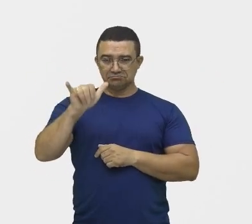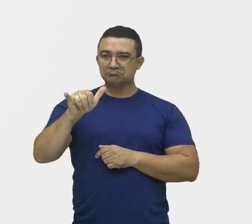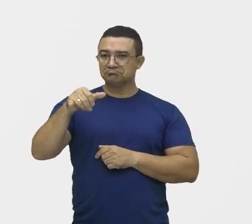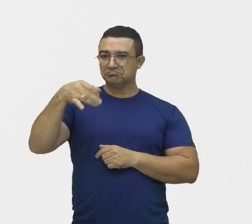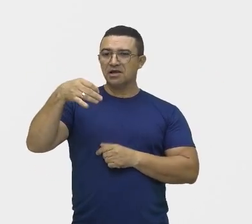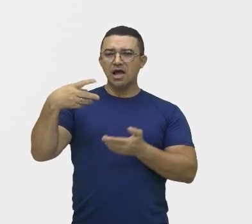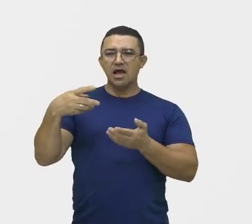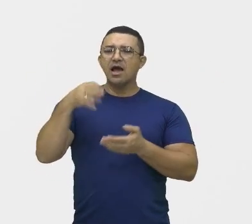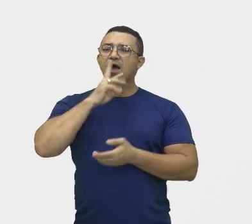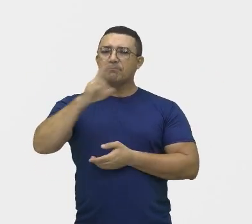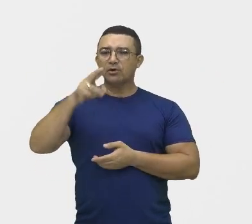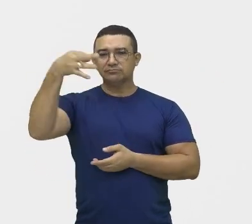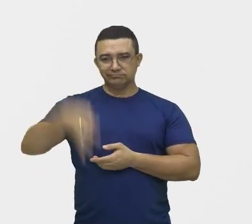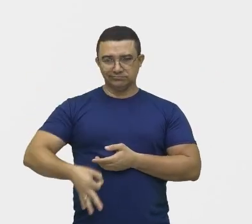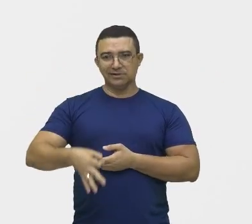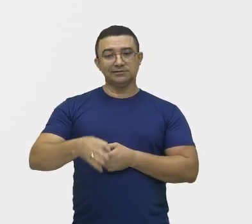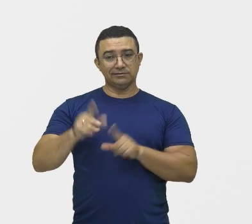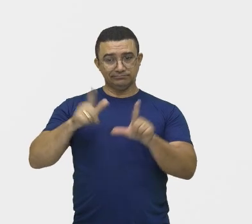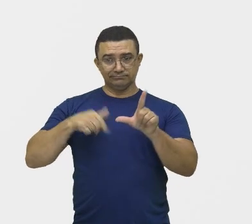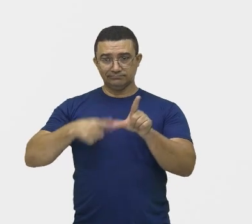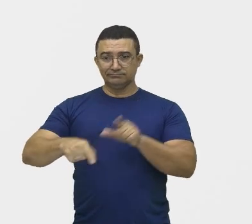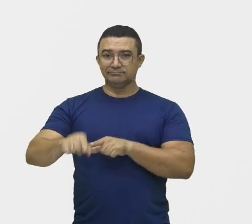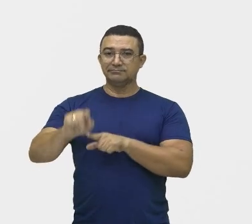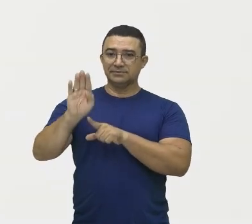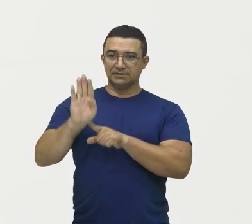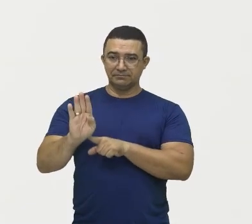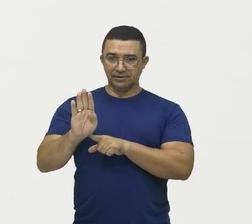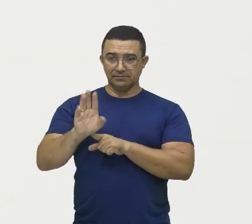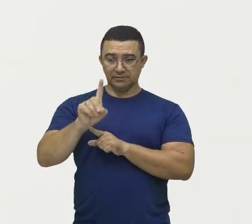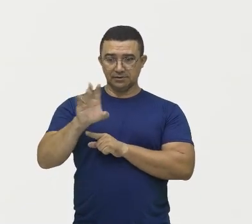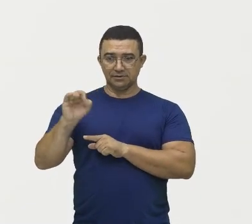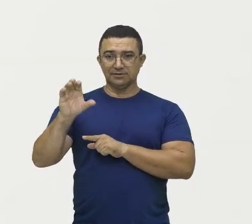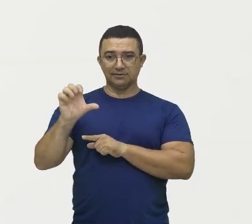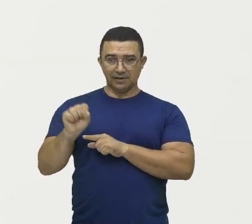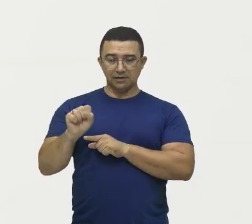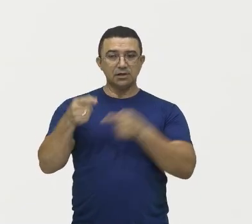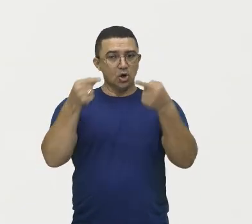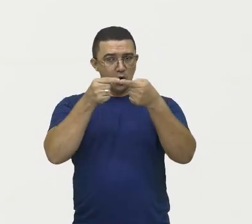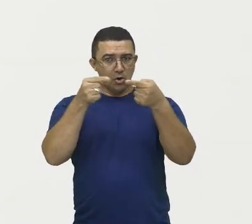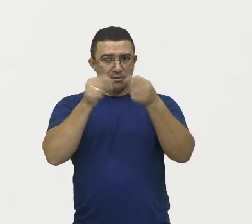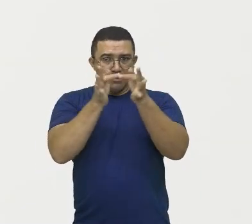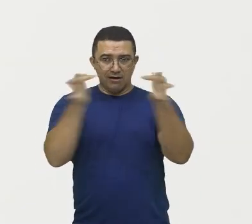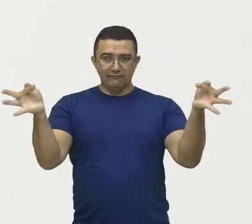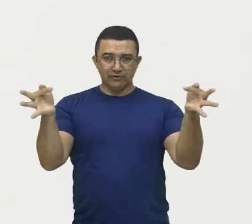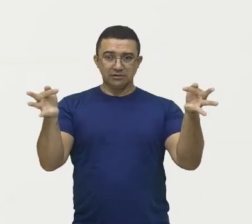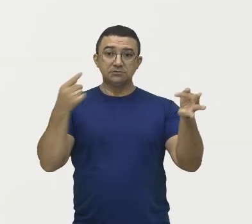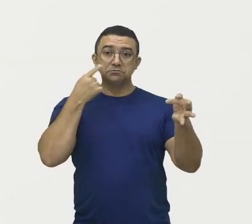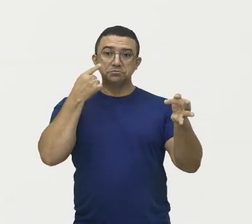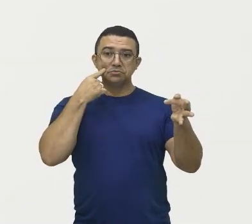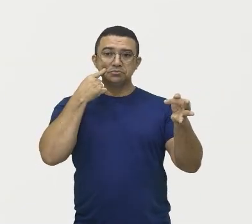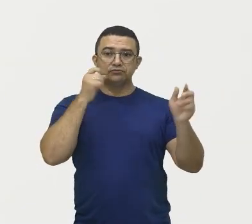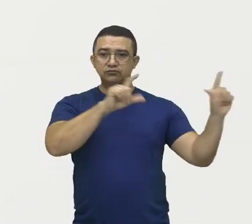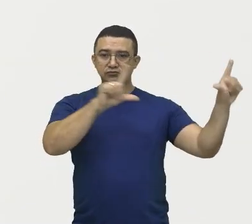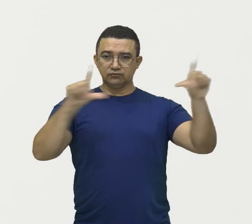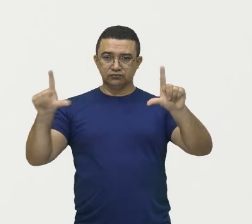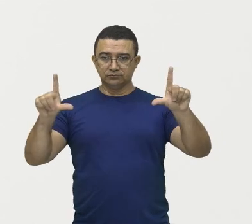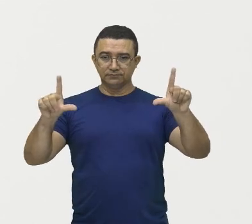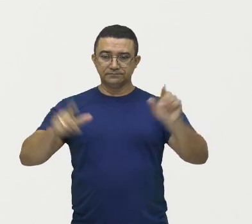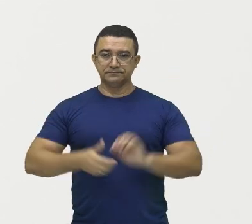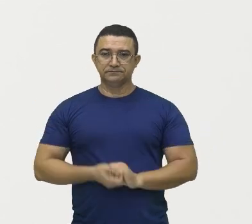letra B, né? O does, que forma ali a pergunta corretamente. Vamos dar uma olhadinha rapidinho no nosso